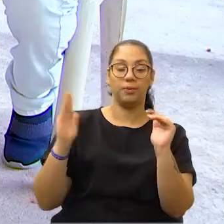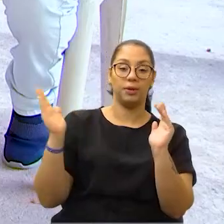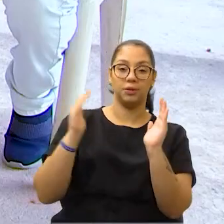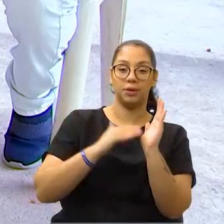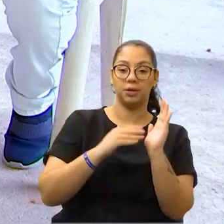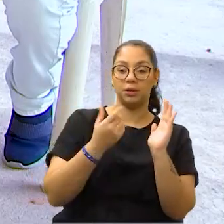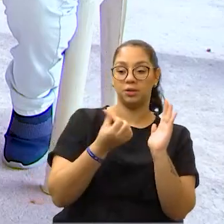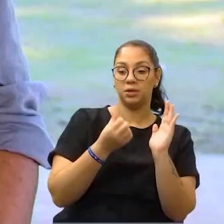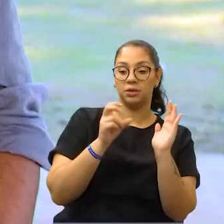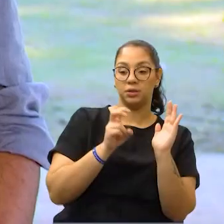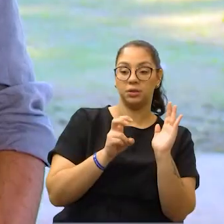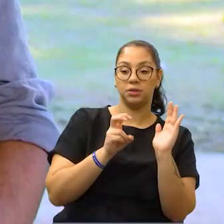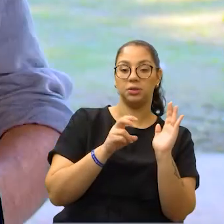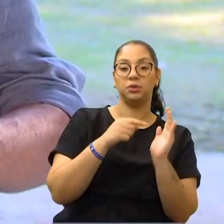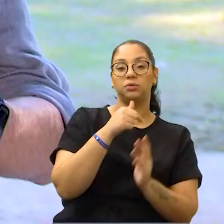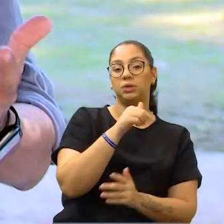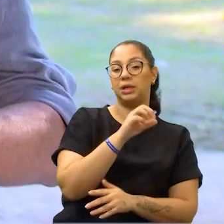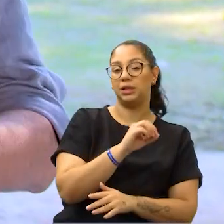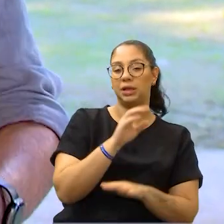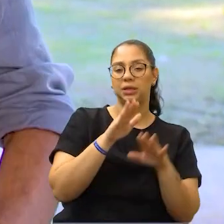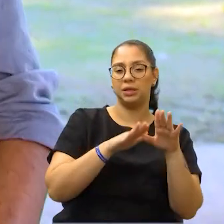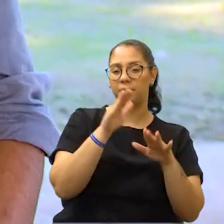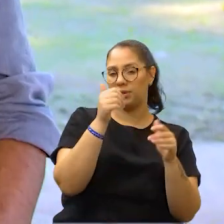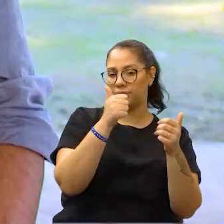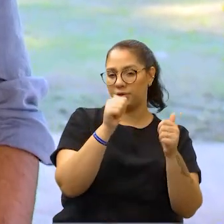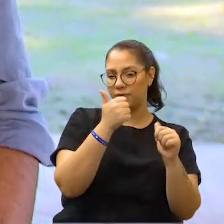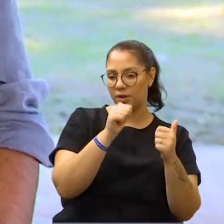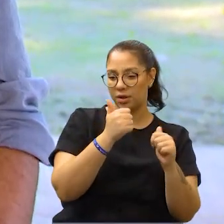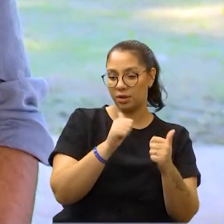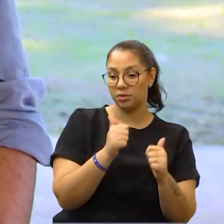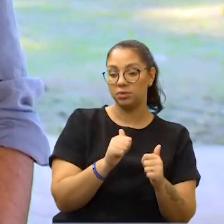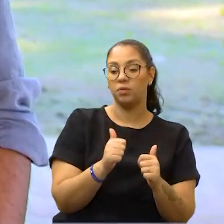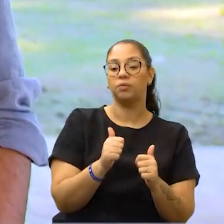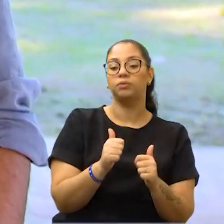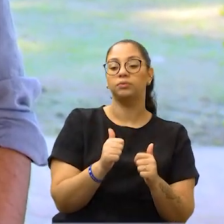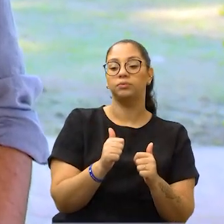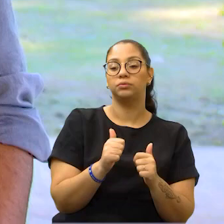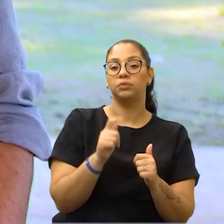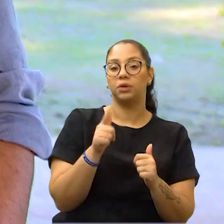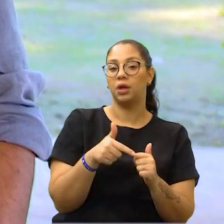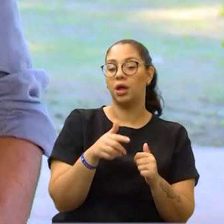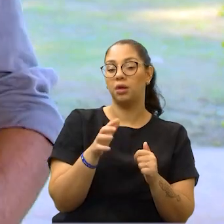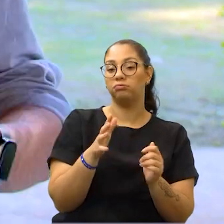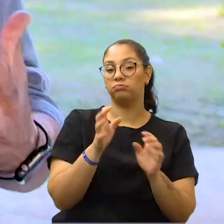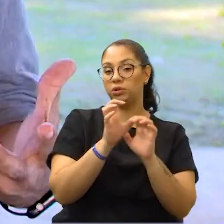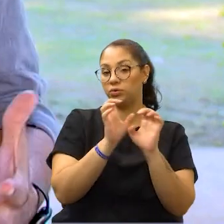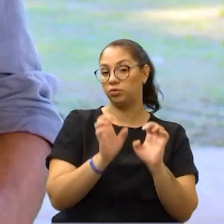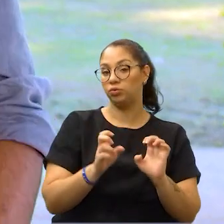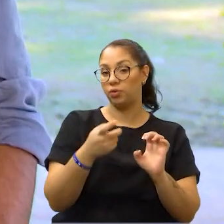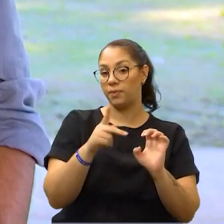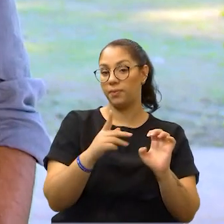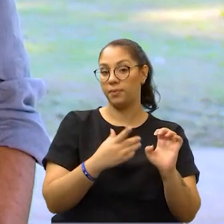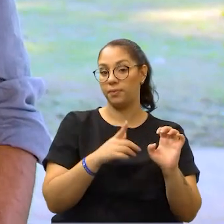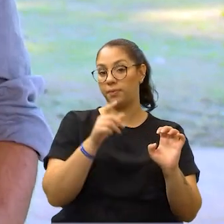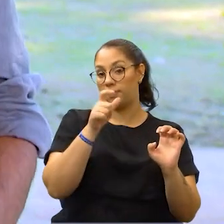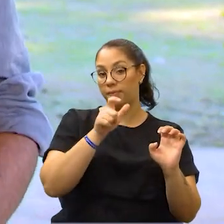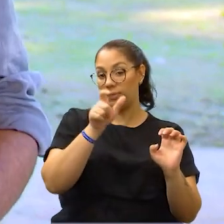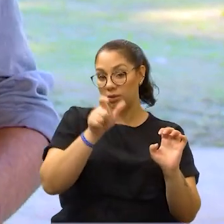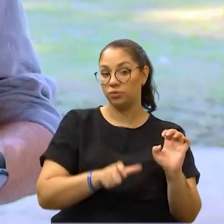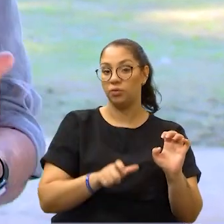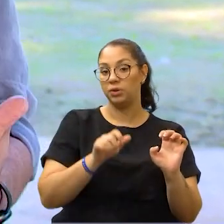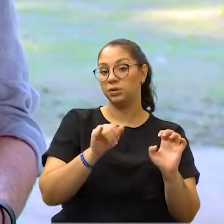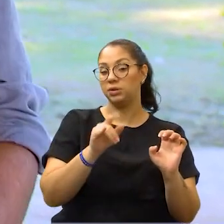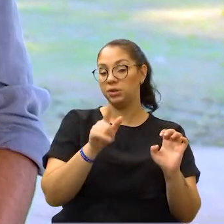aí 65, 70, dependendo, né, da avaliação, né, estrutural dessa pessoa, se